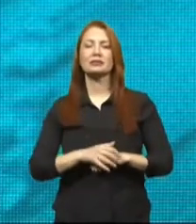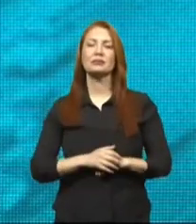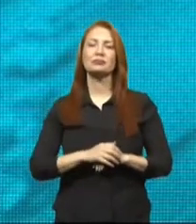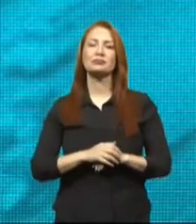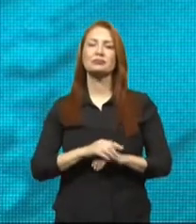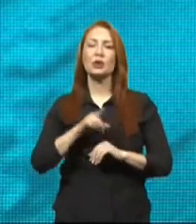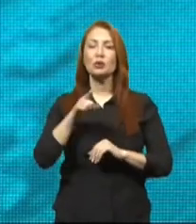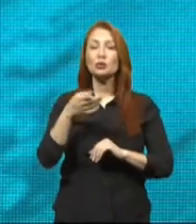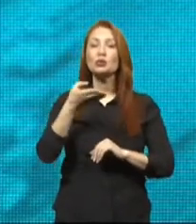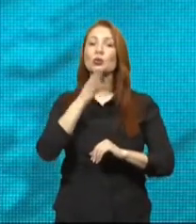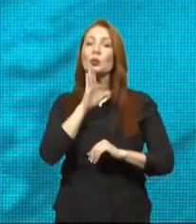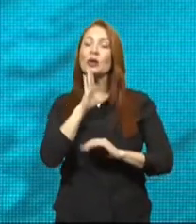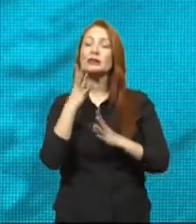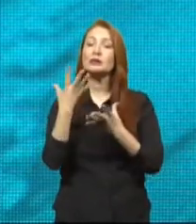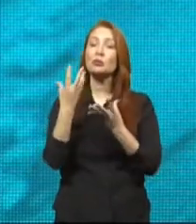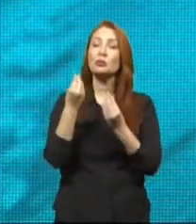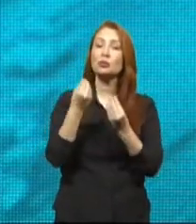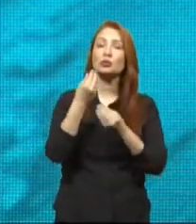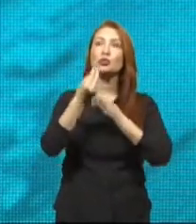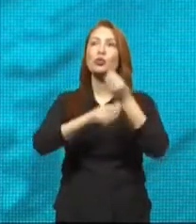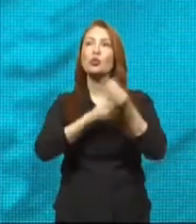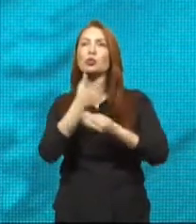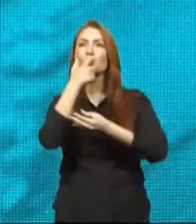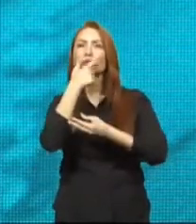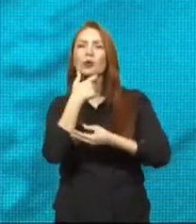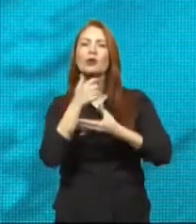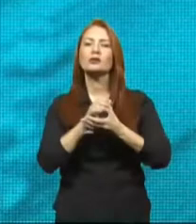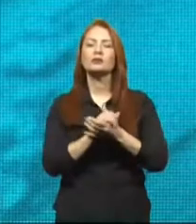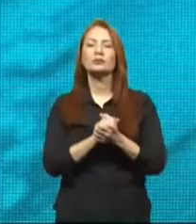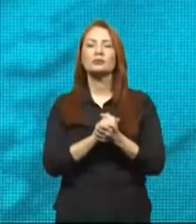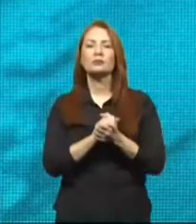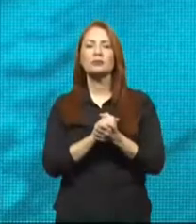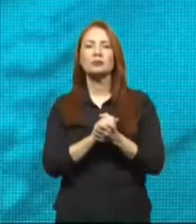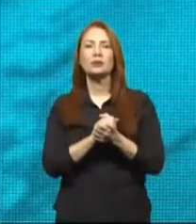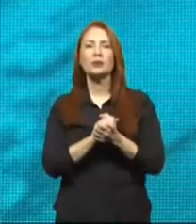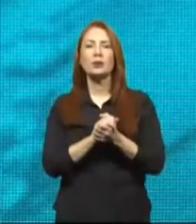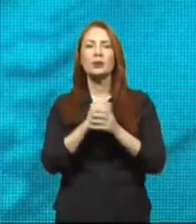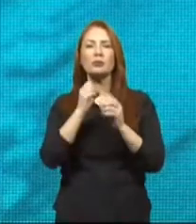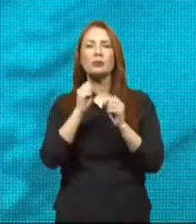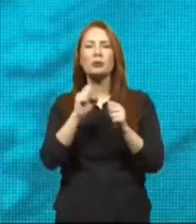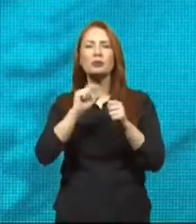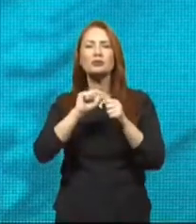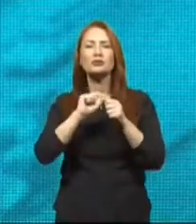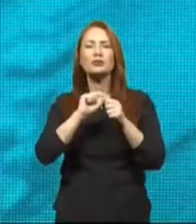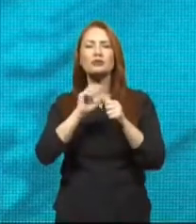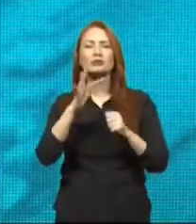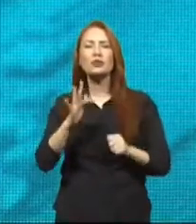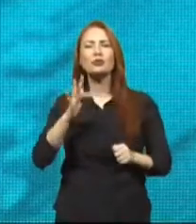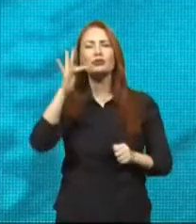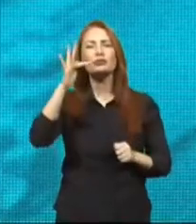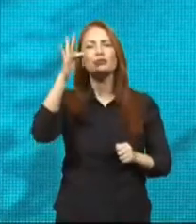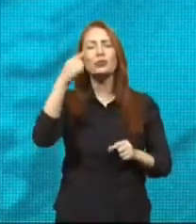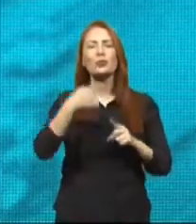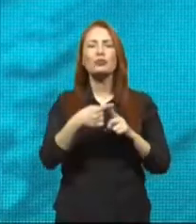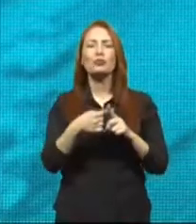aí da reciclagem, o que que tu enxerga que a gente poderia olhar mais longe, já que o Osmar começou a falar